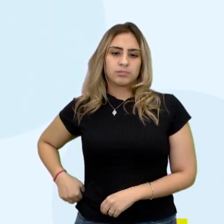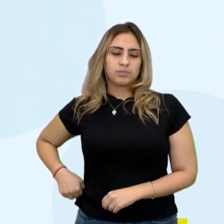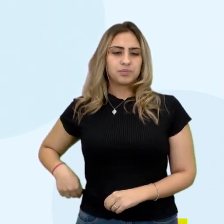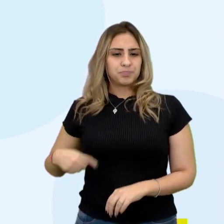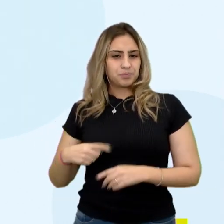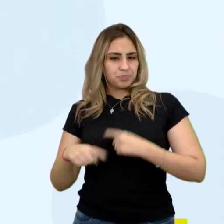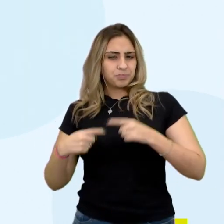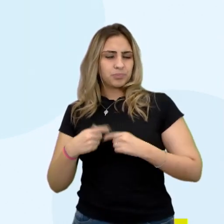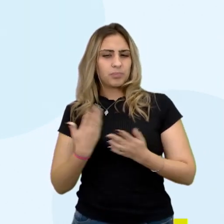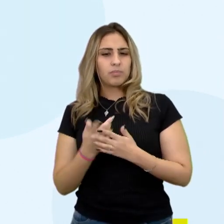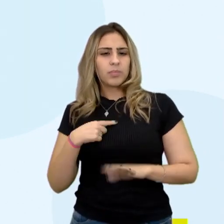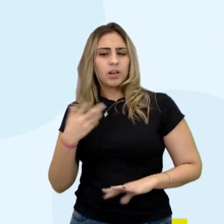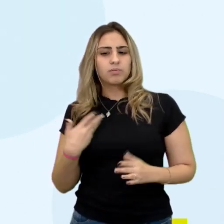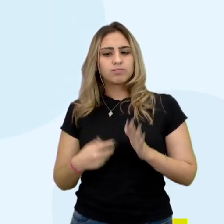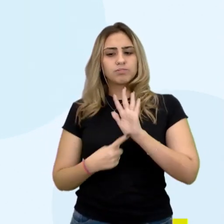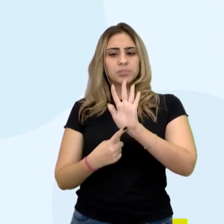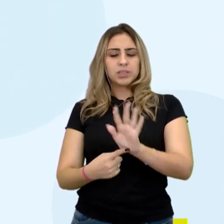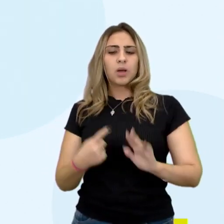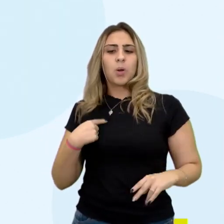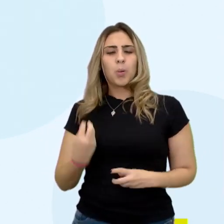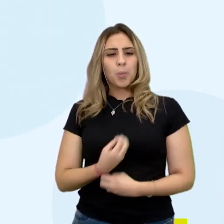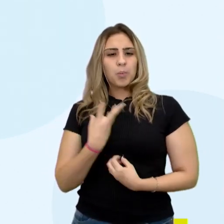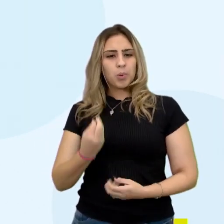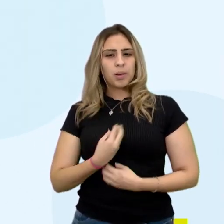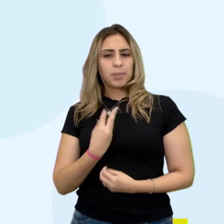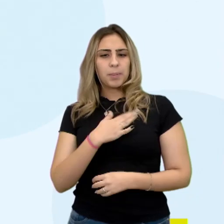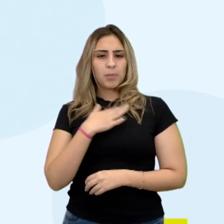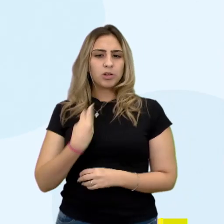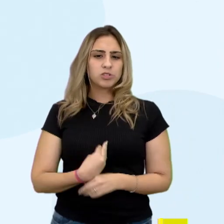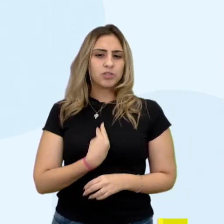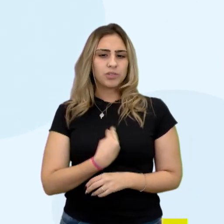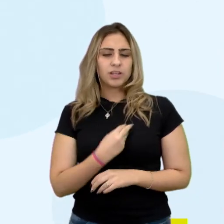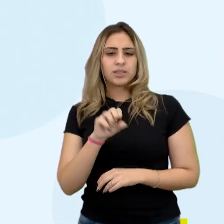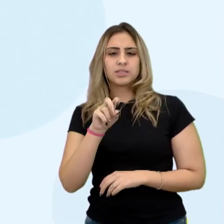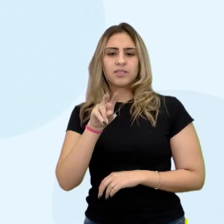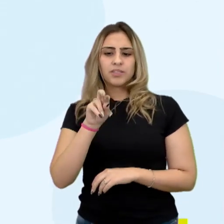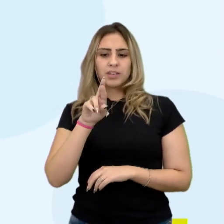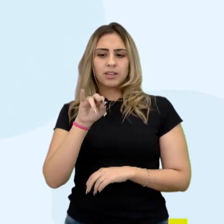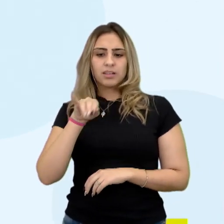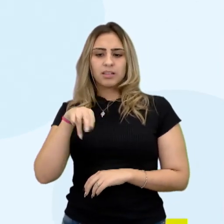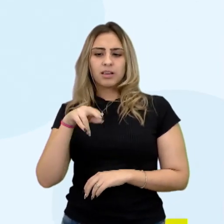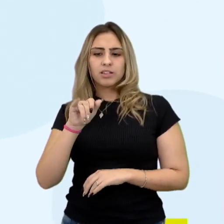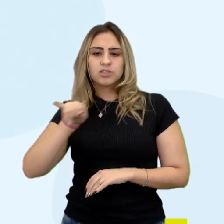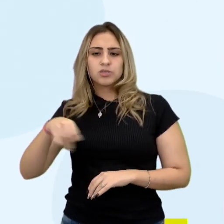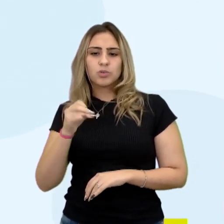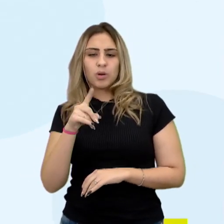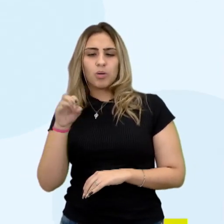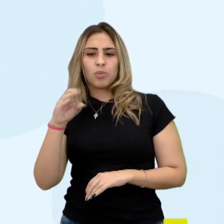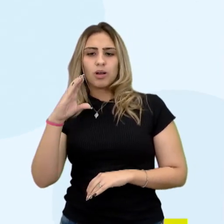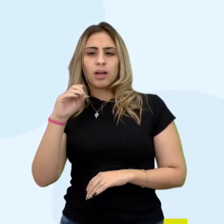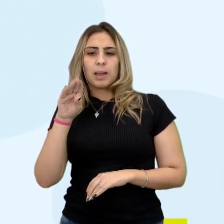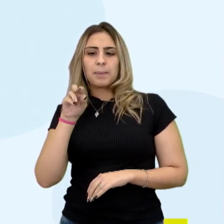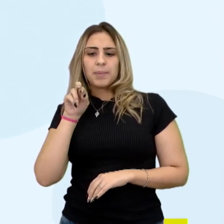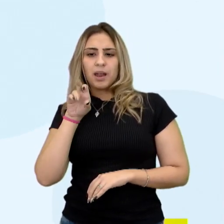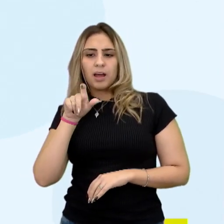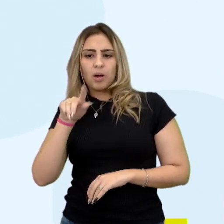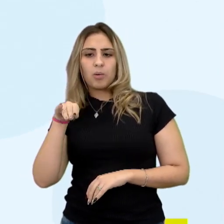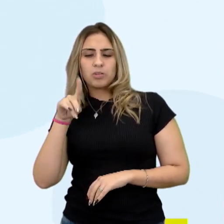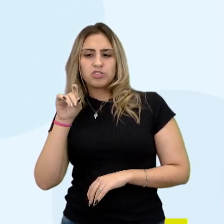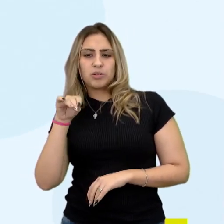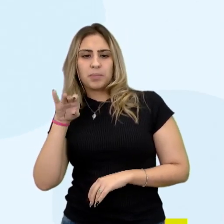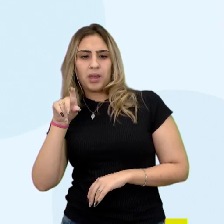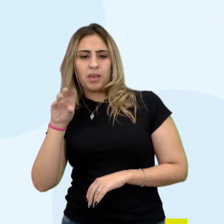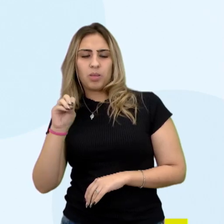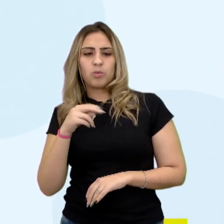dessa aula, que é ser apresentado ao poema Morte e Vida Severina, de João Cabral de Melo Neto, e ao contexto